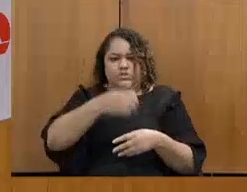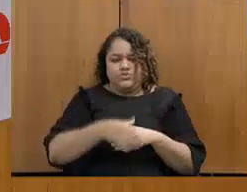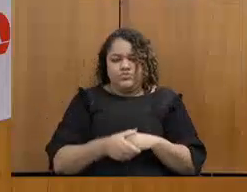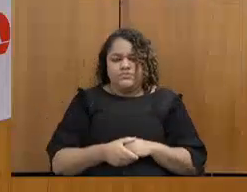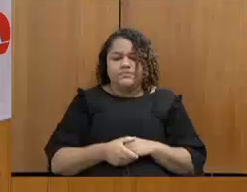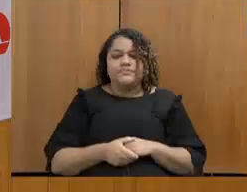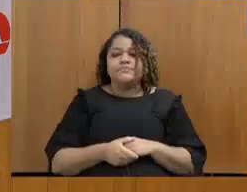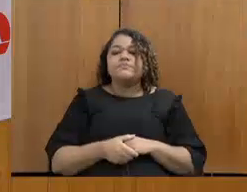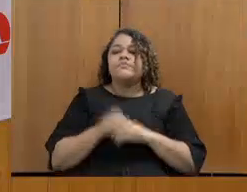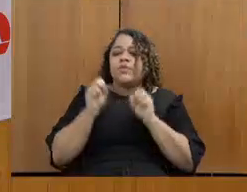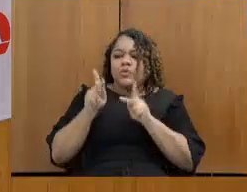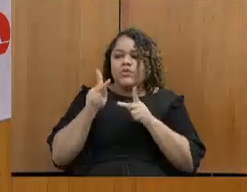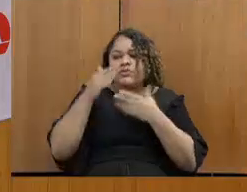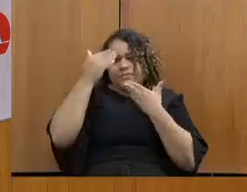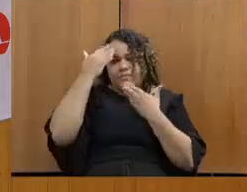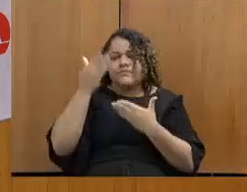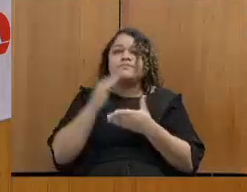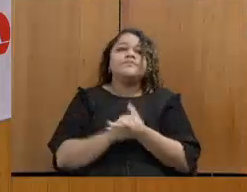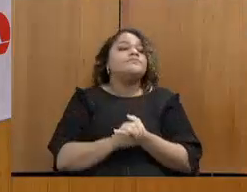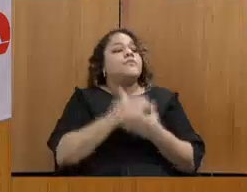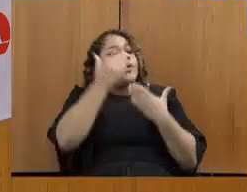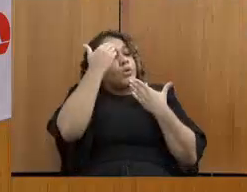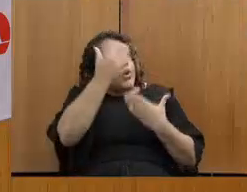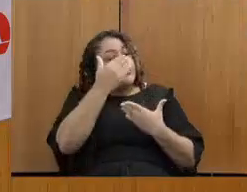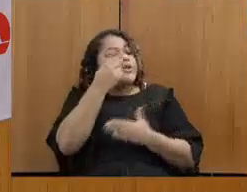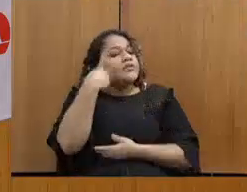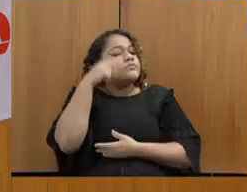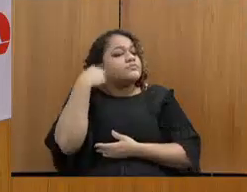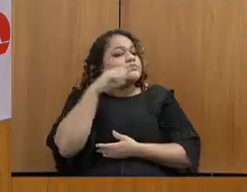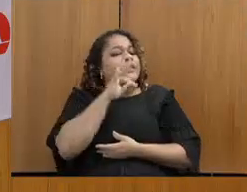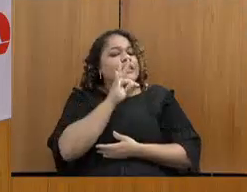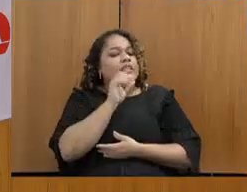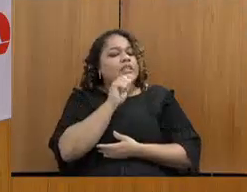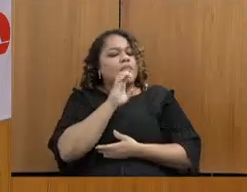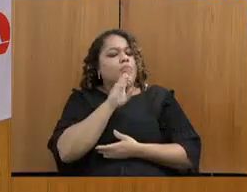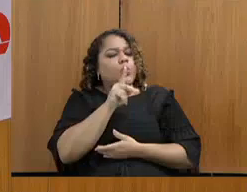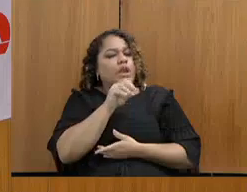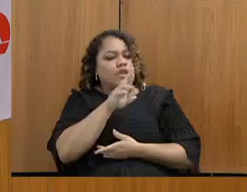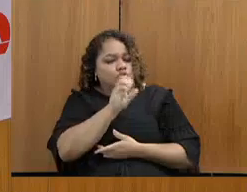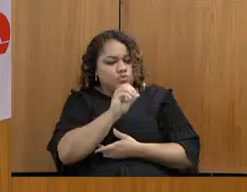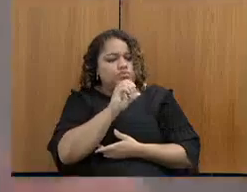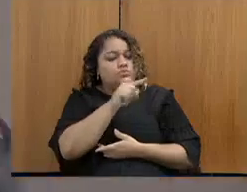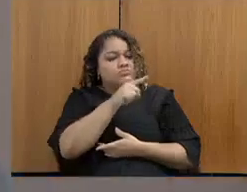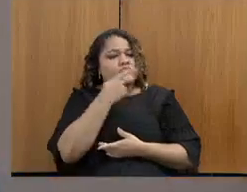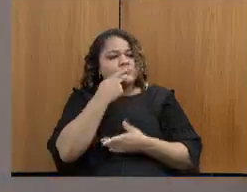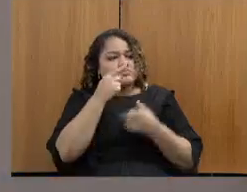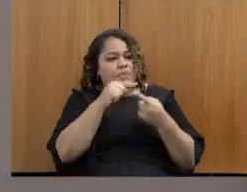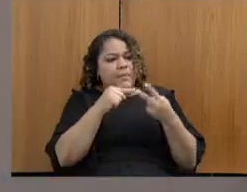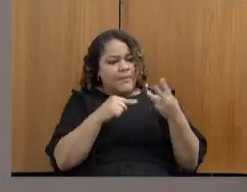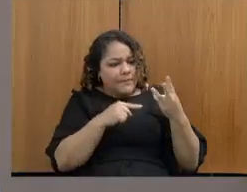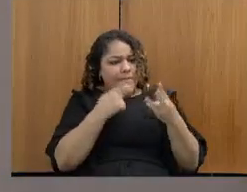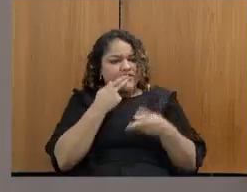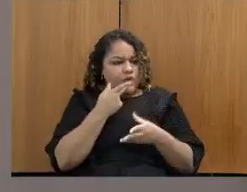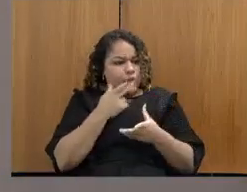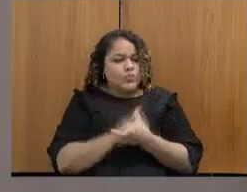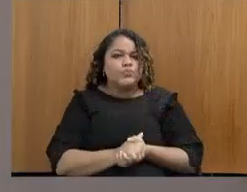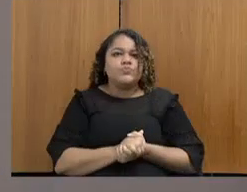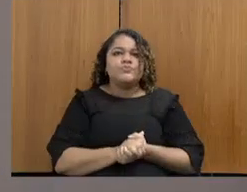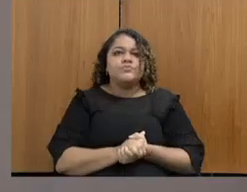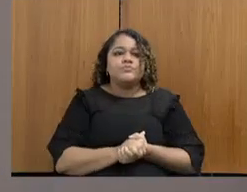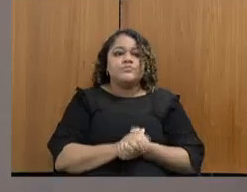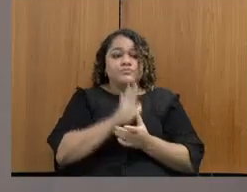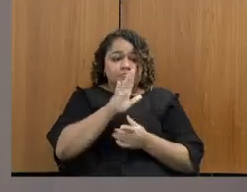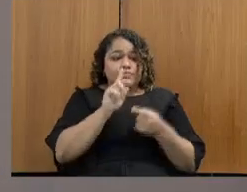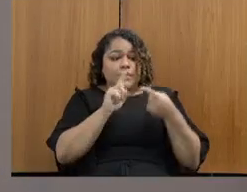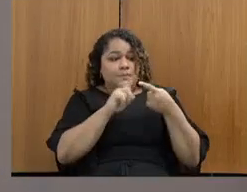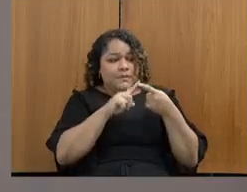Letícia é muito obrigada Deputado que Poderias pelas suas considerações então em relação ao primeiro ponto